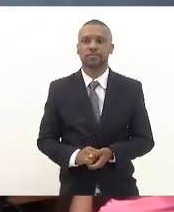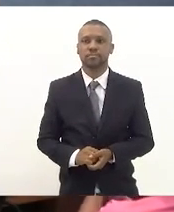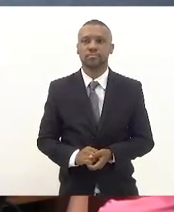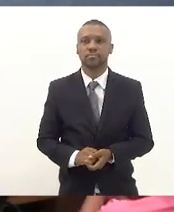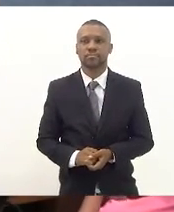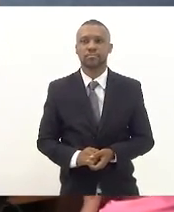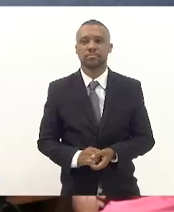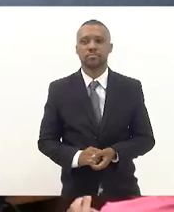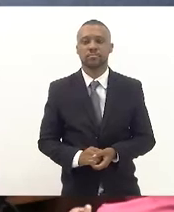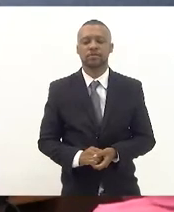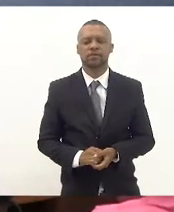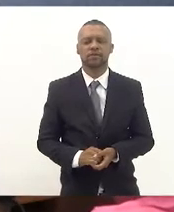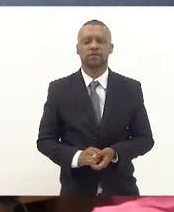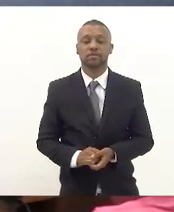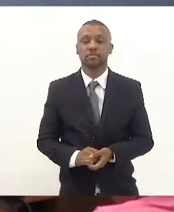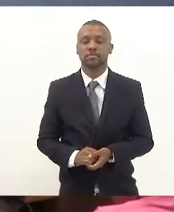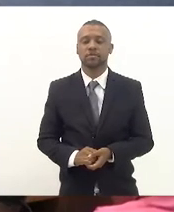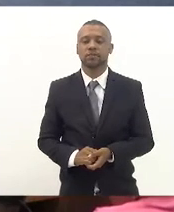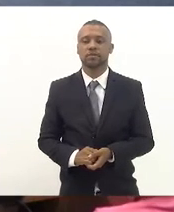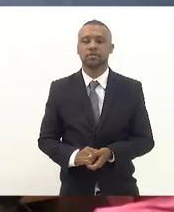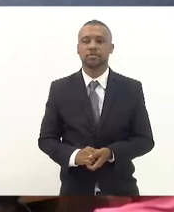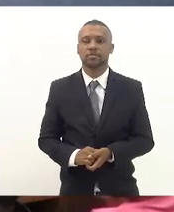E aí